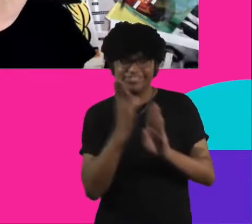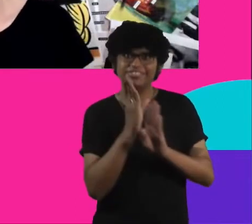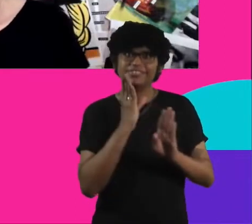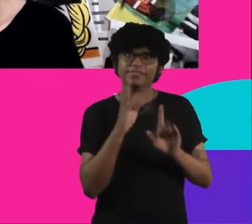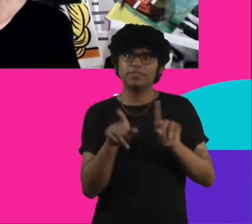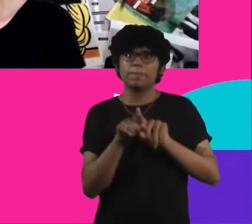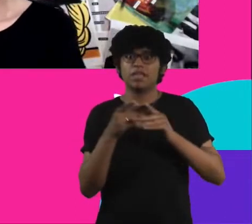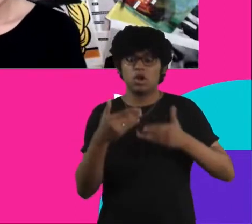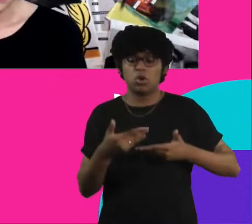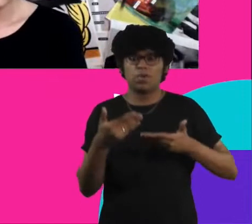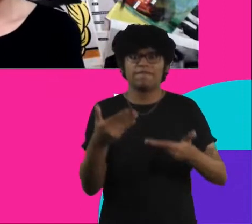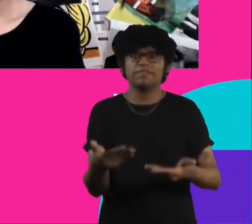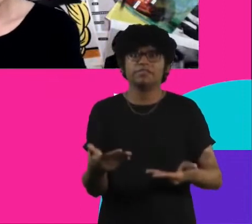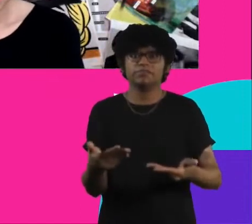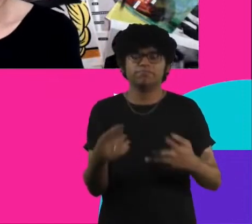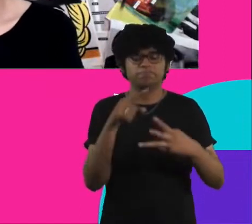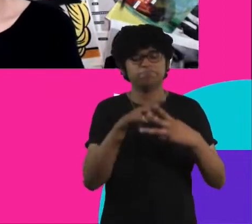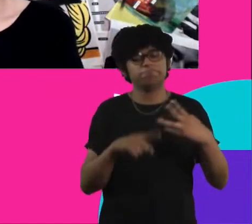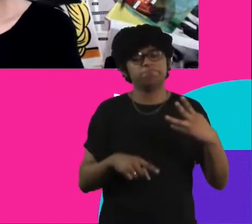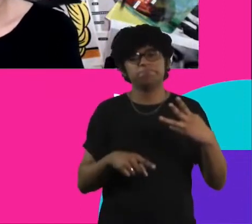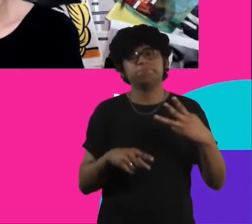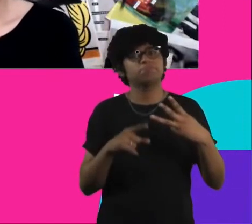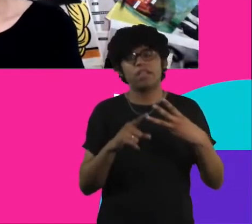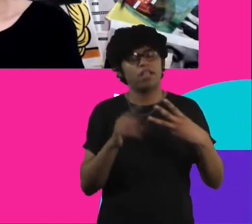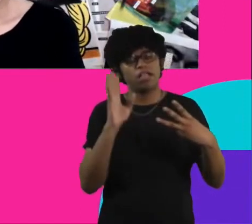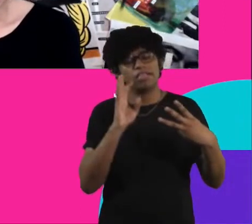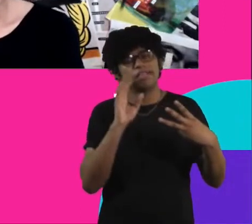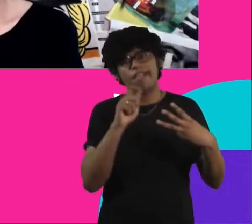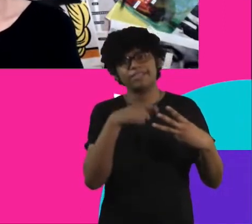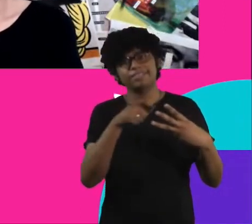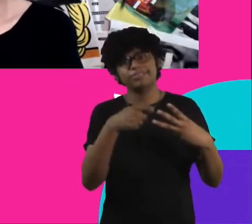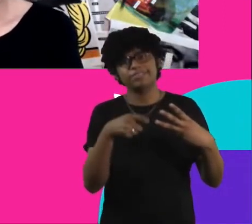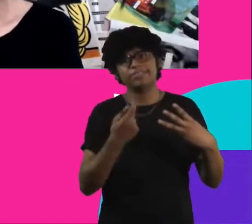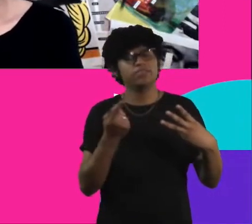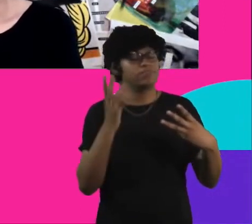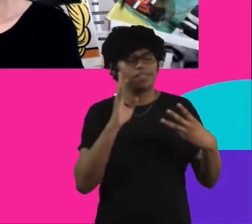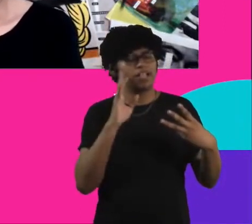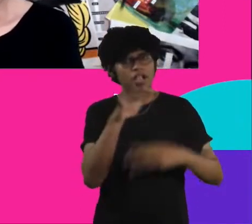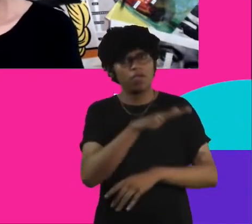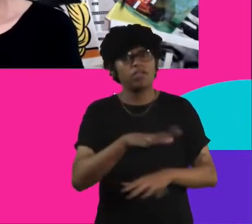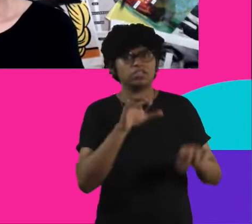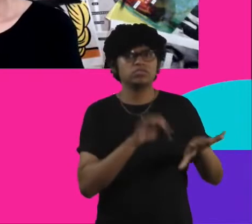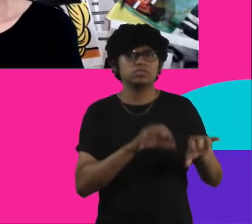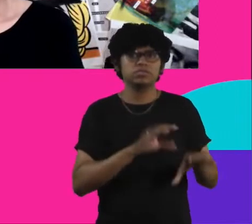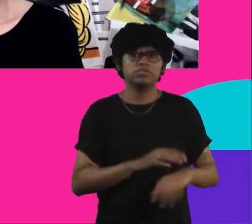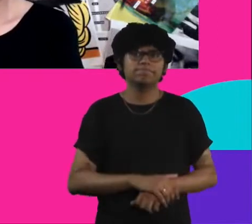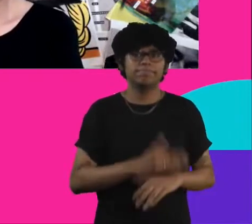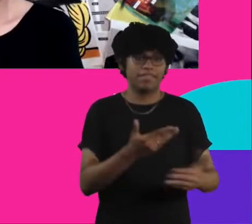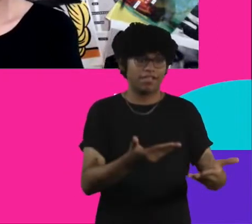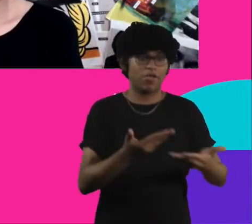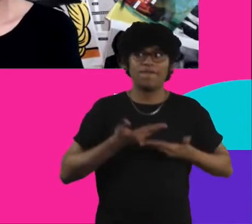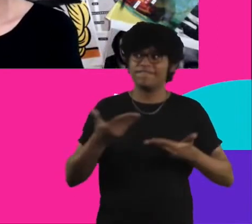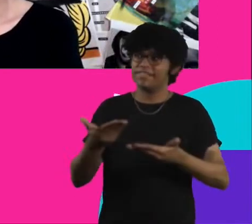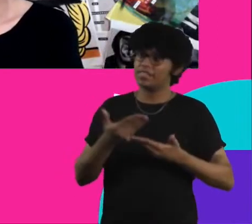e convite. Três palavras que eu acho bem legais no cenário da educação. A gente convidar mais as pessoas